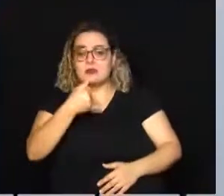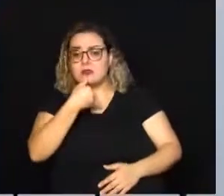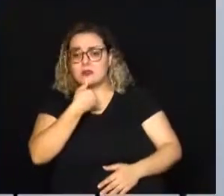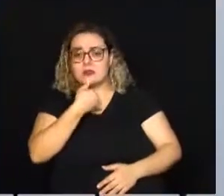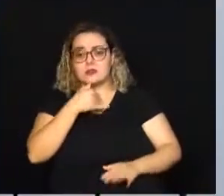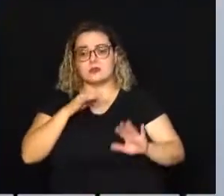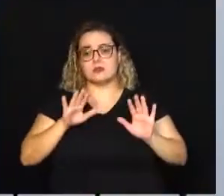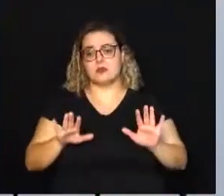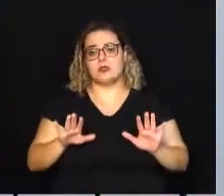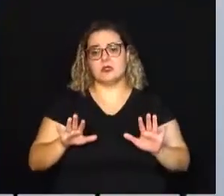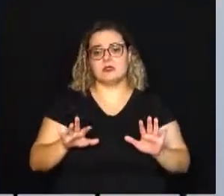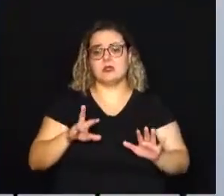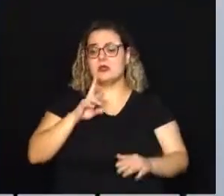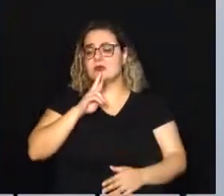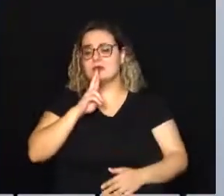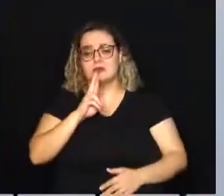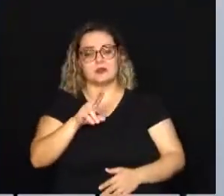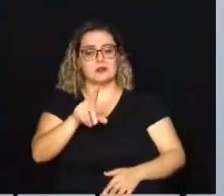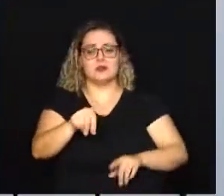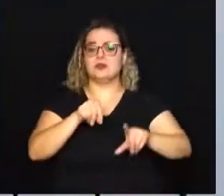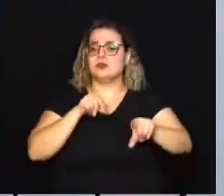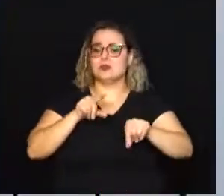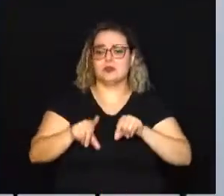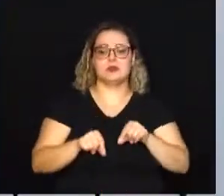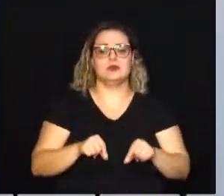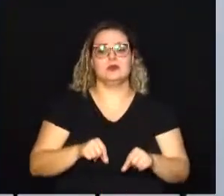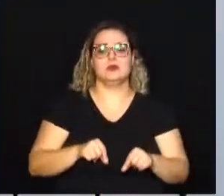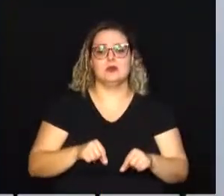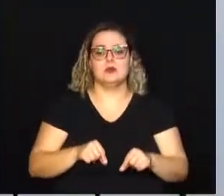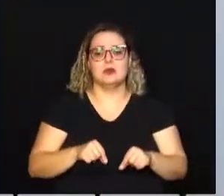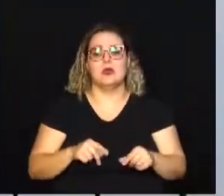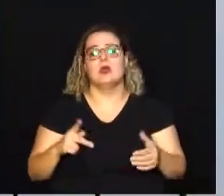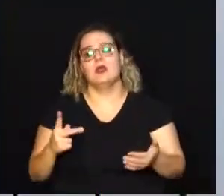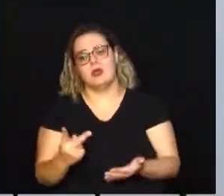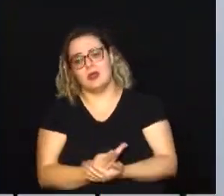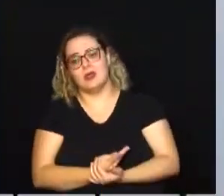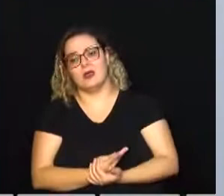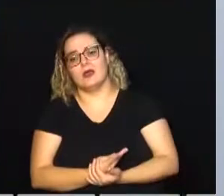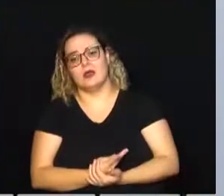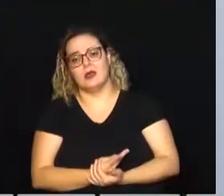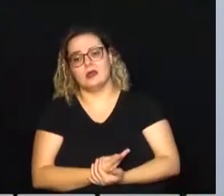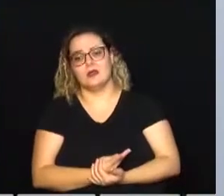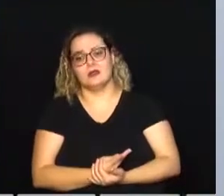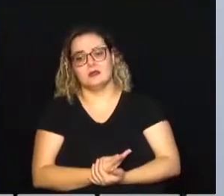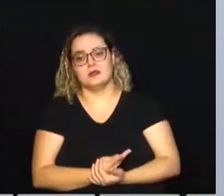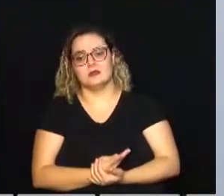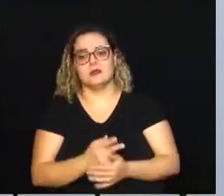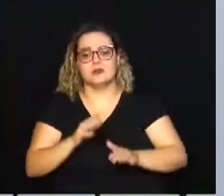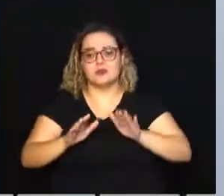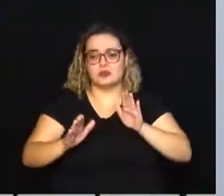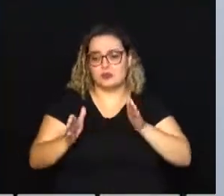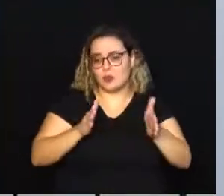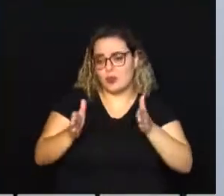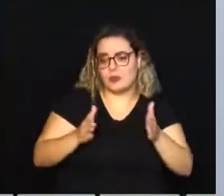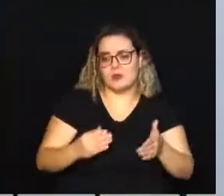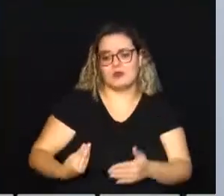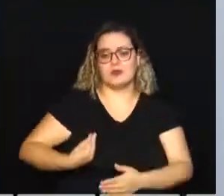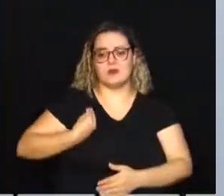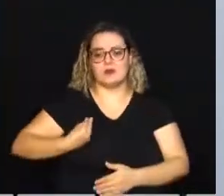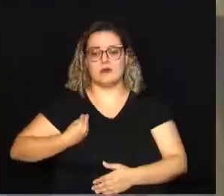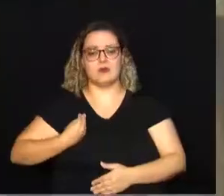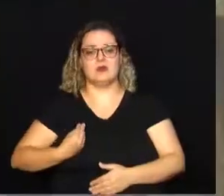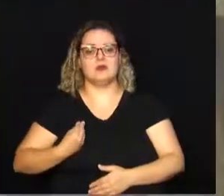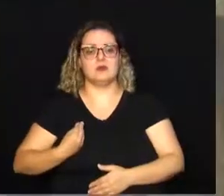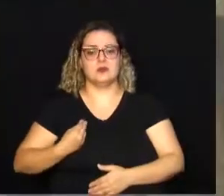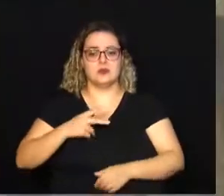opções que, na nossa visão, são opções equivocadas diante da situação que a gente vive no país e na cidade.